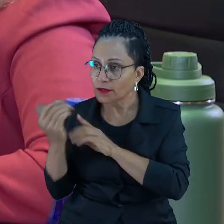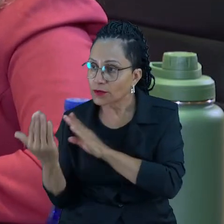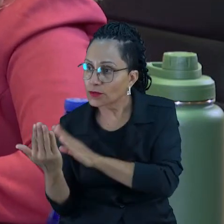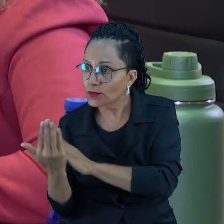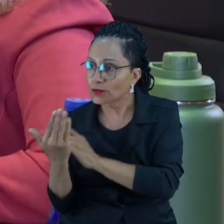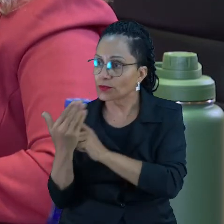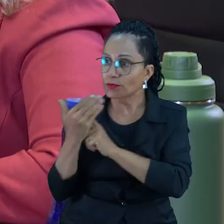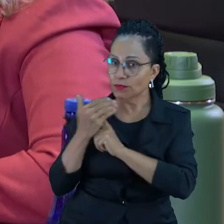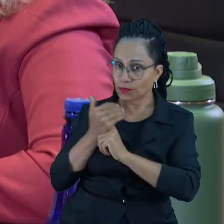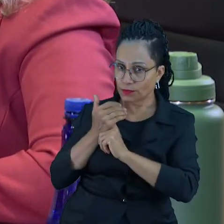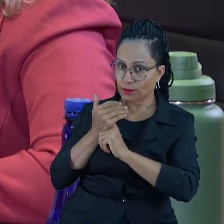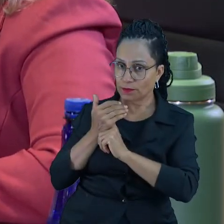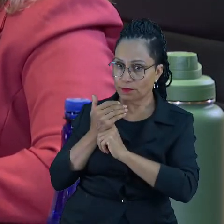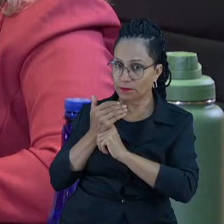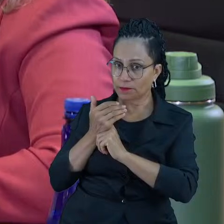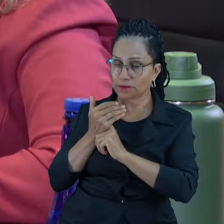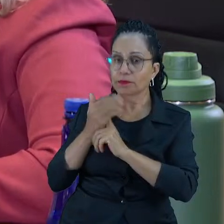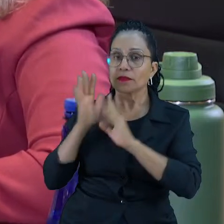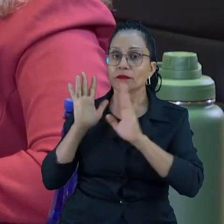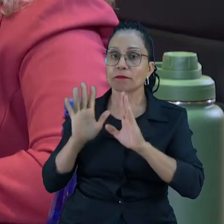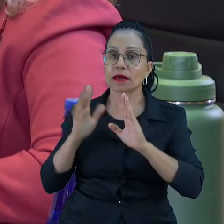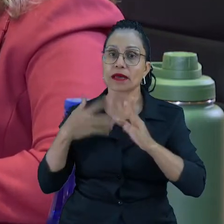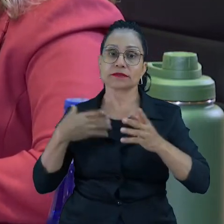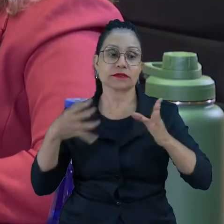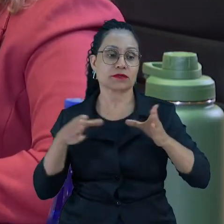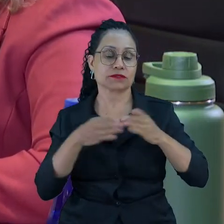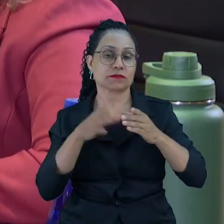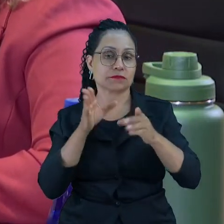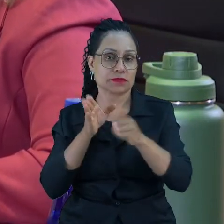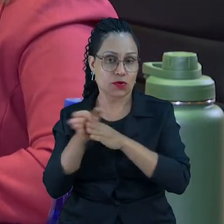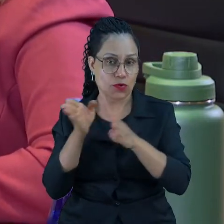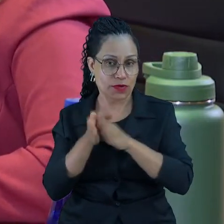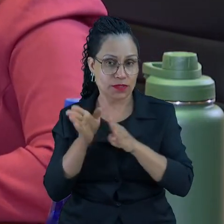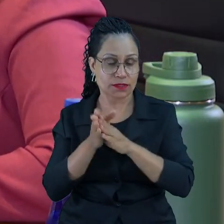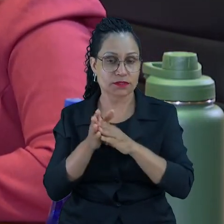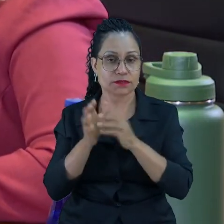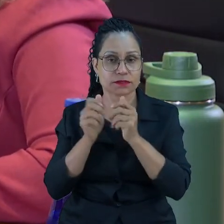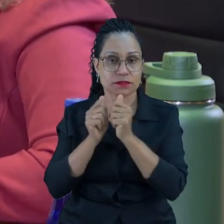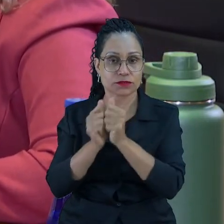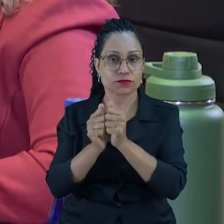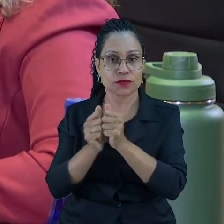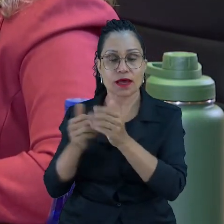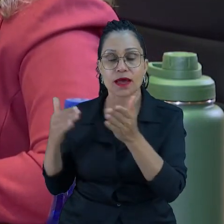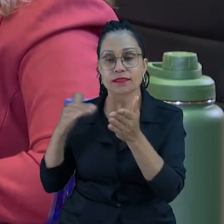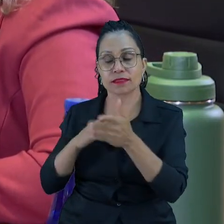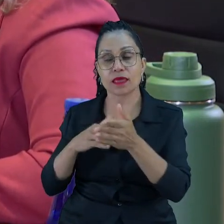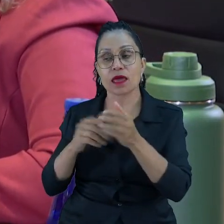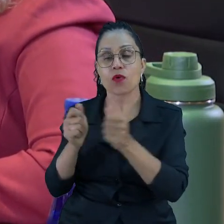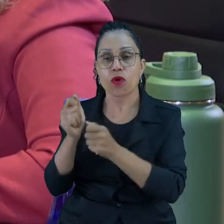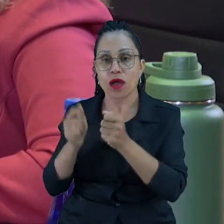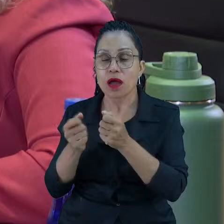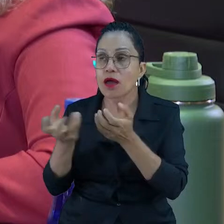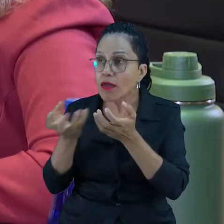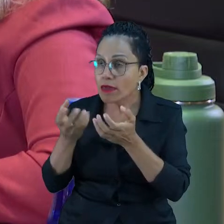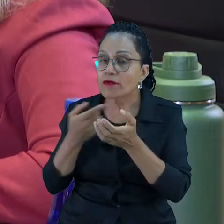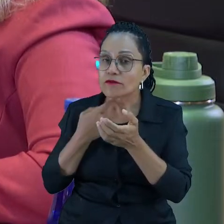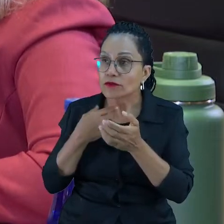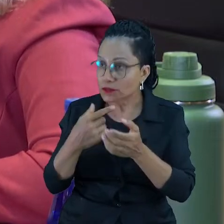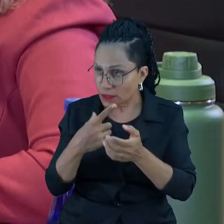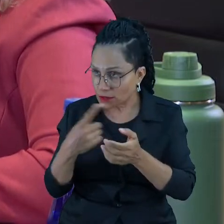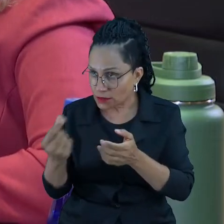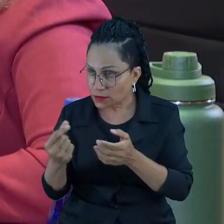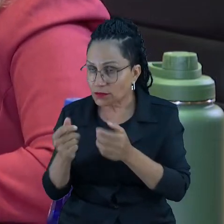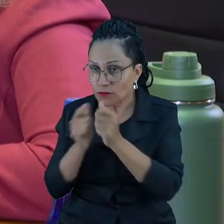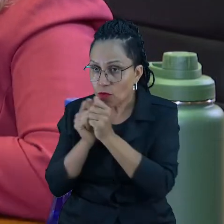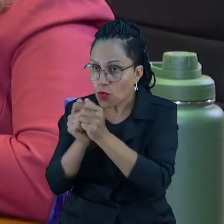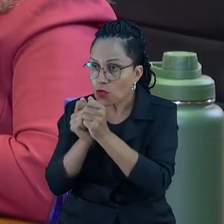Não aconteceu ainda, mas nossa equipe está orientada a acompanhar, inclusive no carro. A senhora deseja sair? Deseja que eu acompanhe